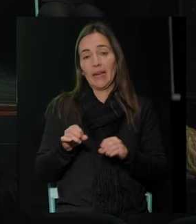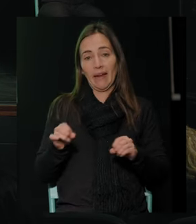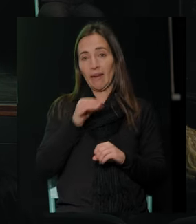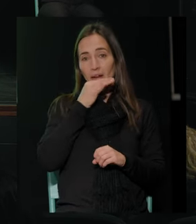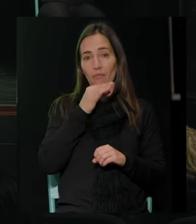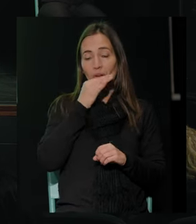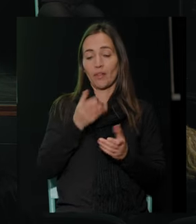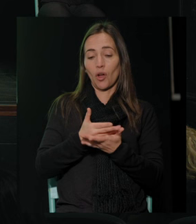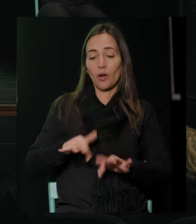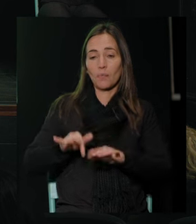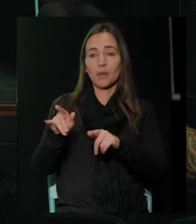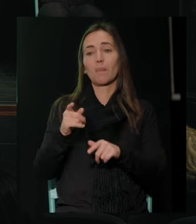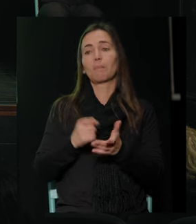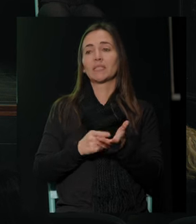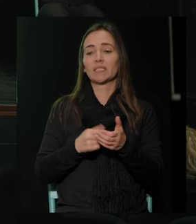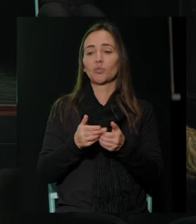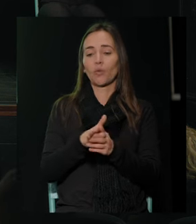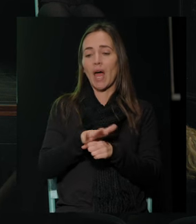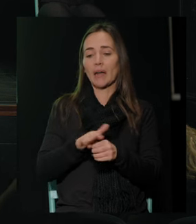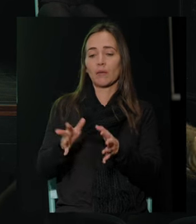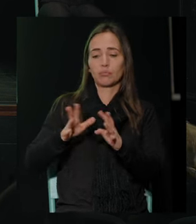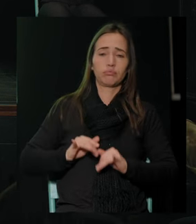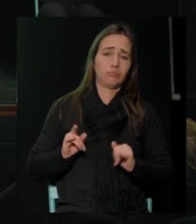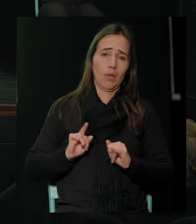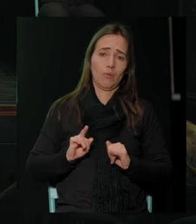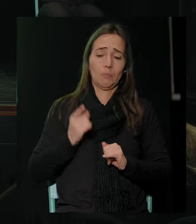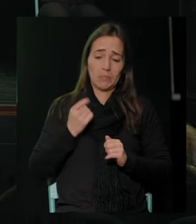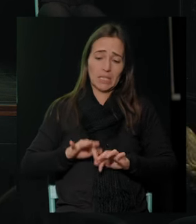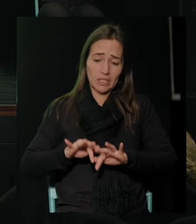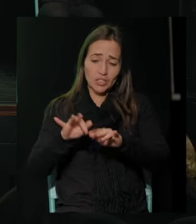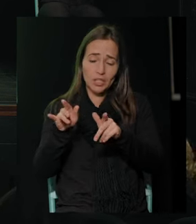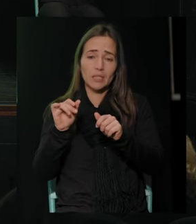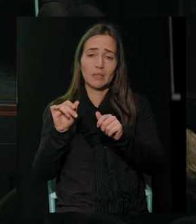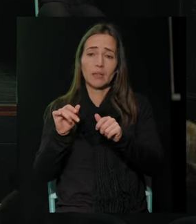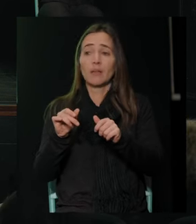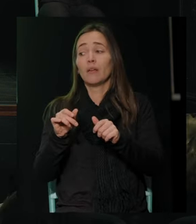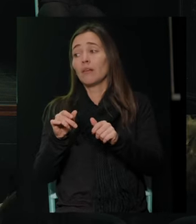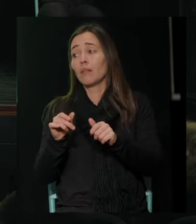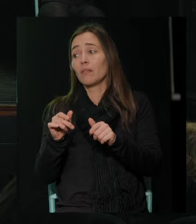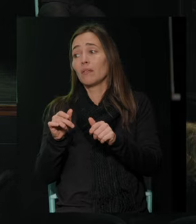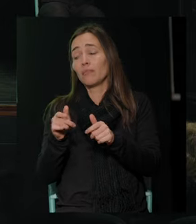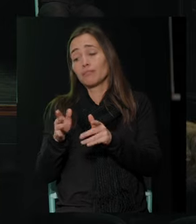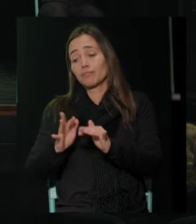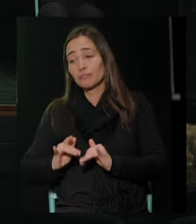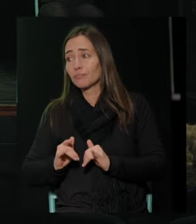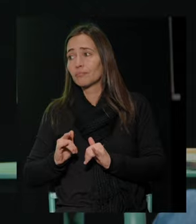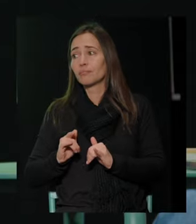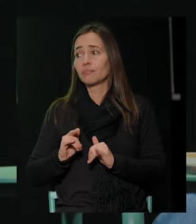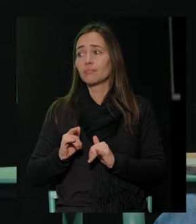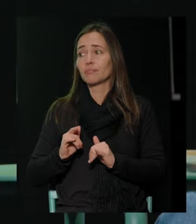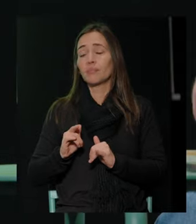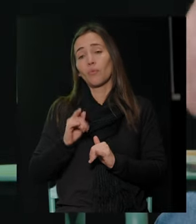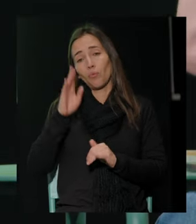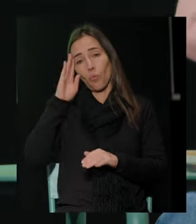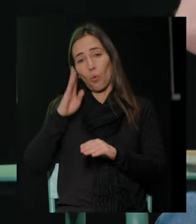de crescimento vai dizer que é preciso de crescer em todos os setores da economia. Vai dizer que é preciso crescer onde é preciso crescer, e de crescer eventualmente onde é preciso de crescer. E termino só com o